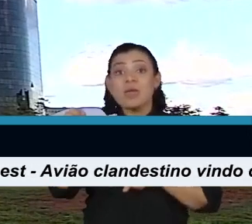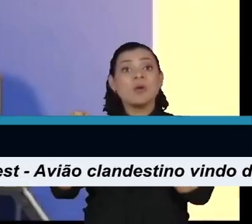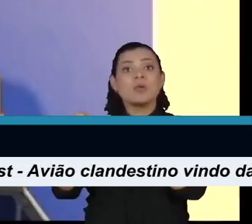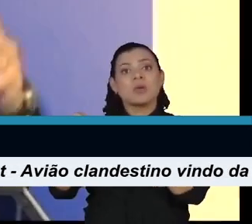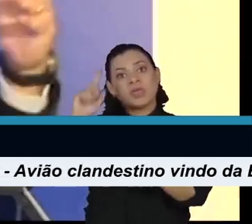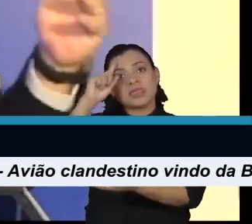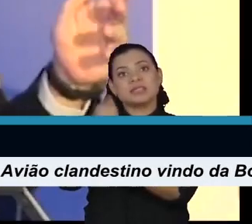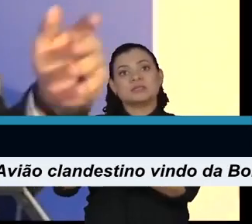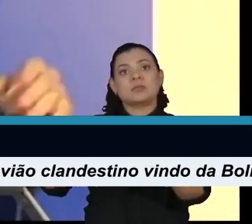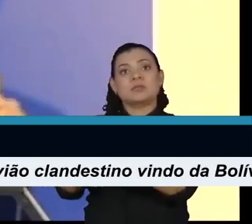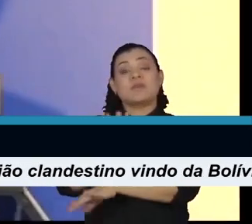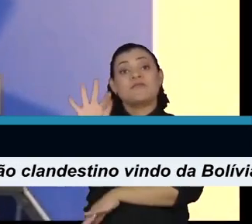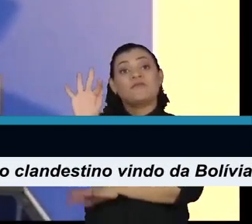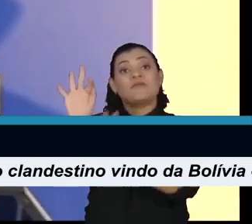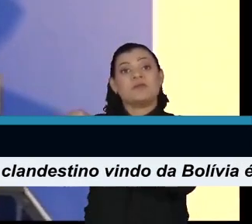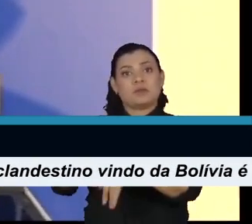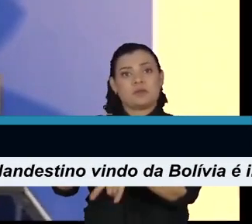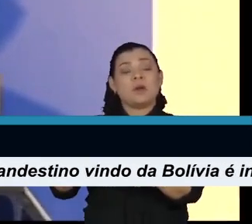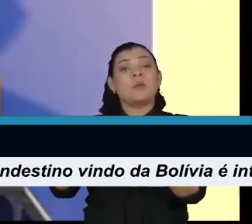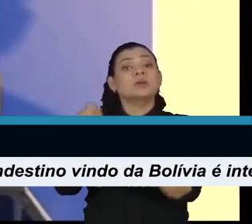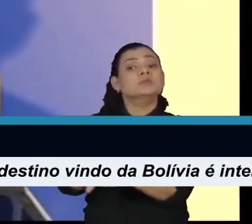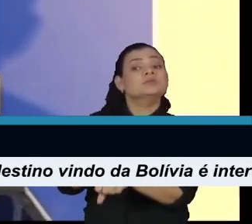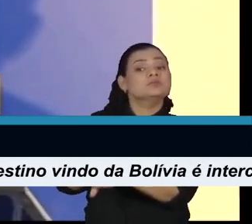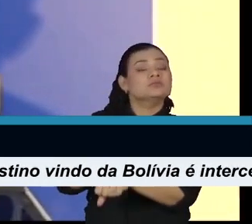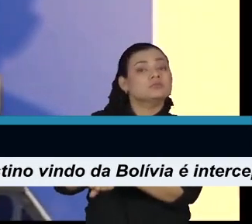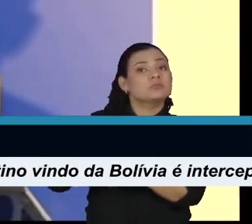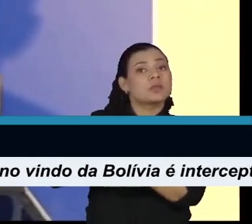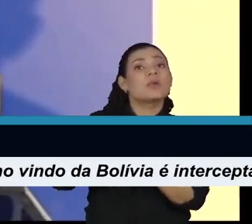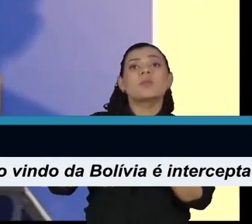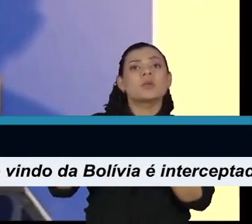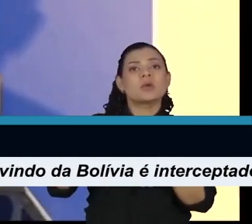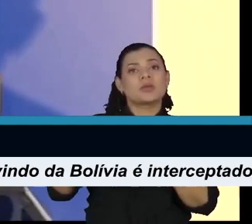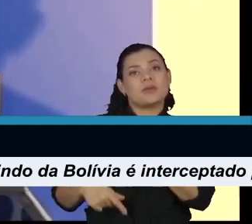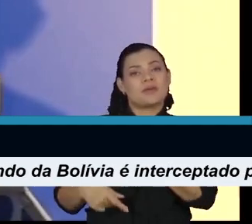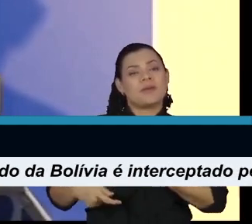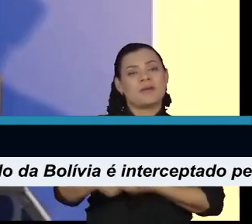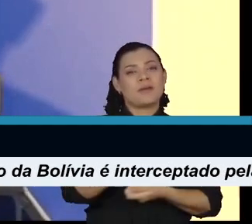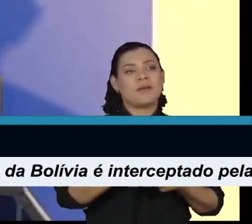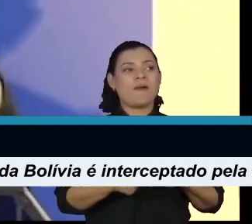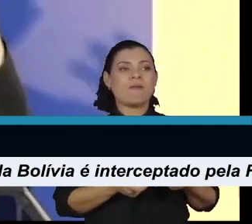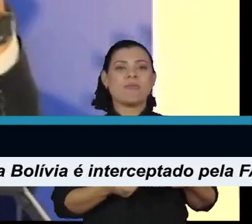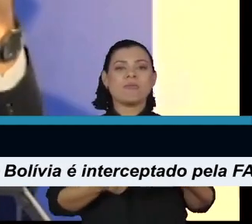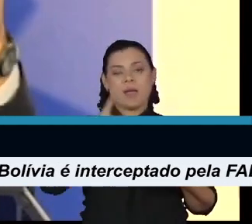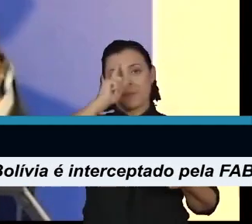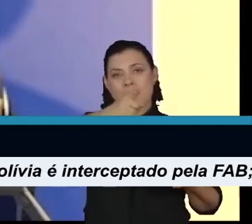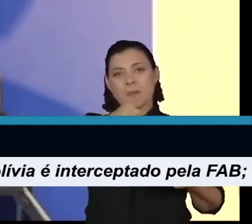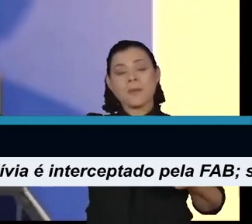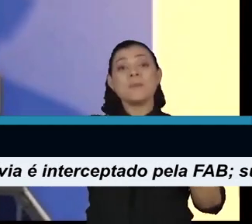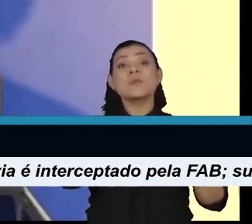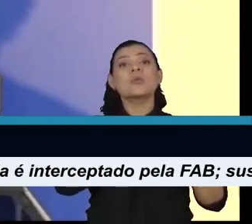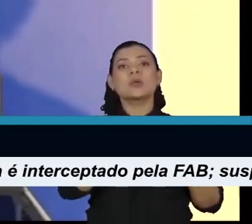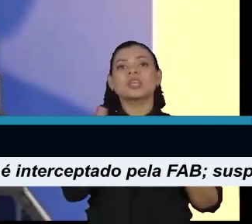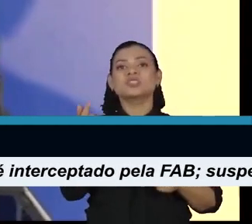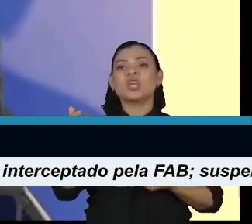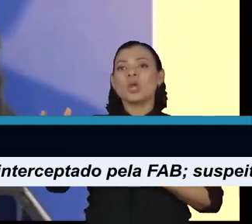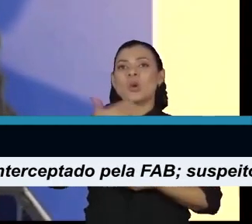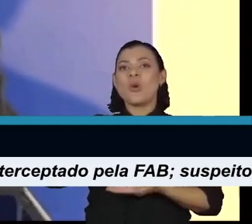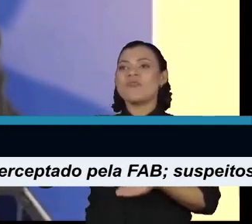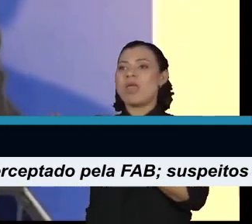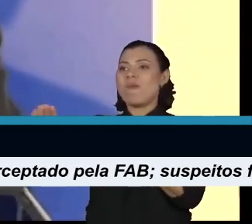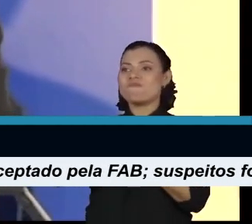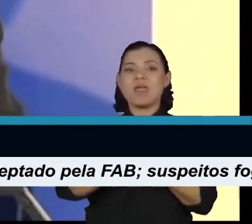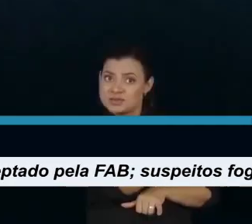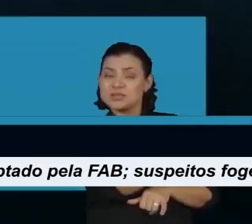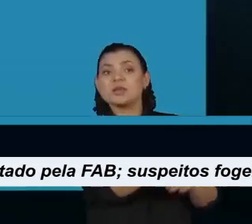caso. O que será julgado é um possível abuso de poder econômico por causa do uso de recursos públicos